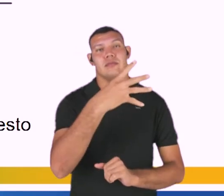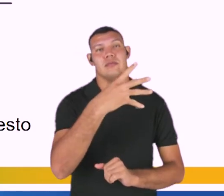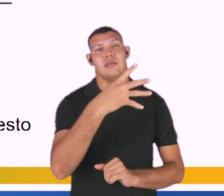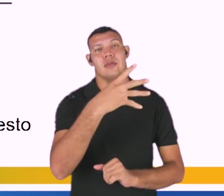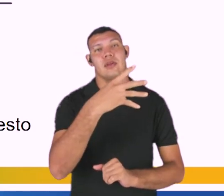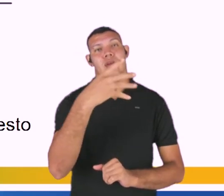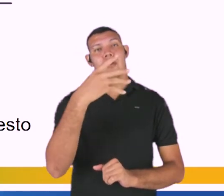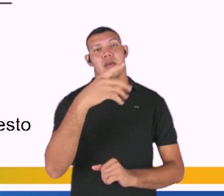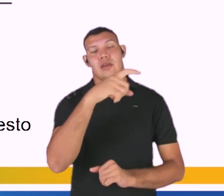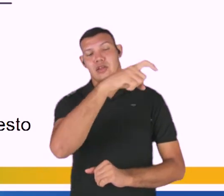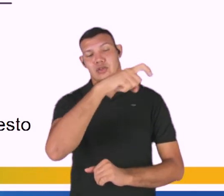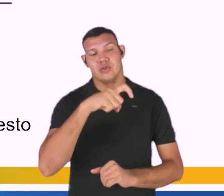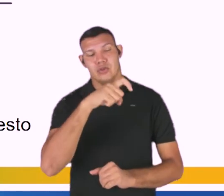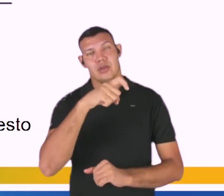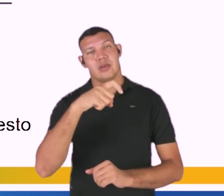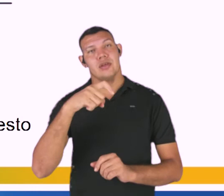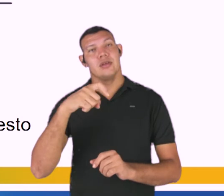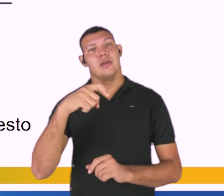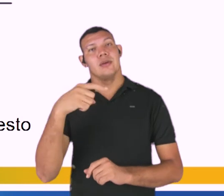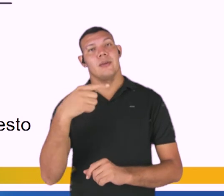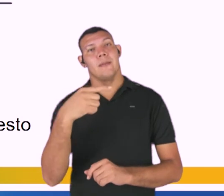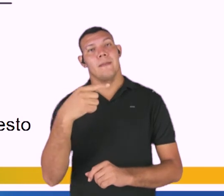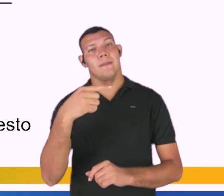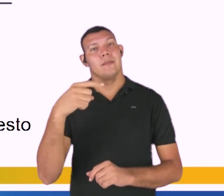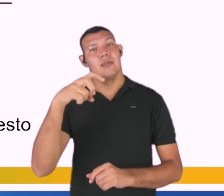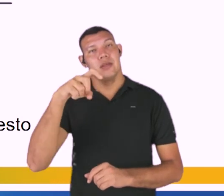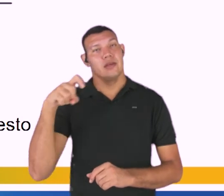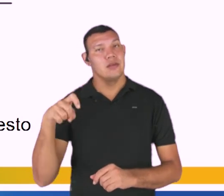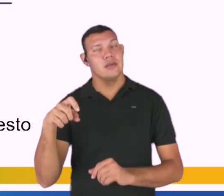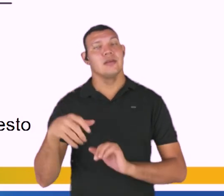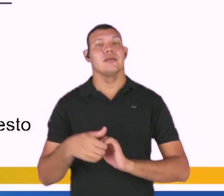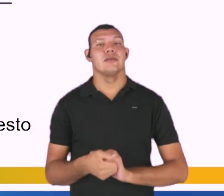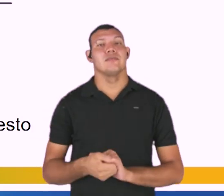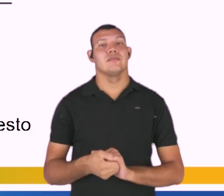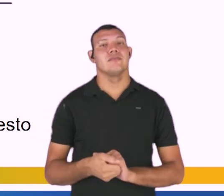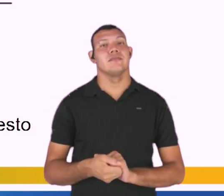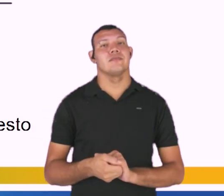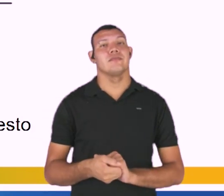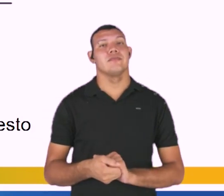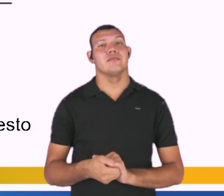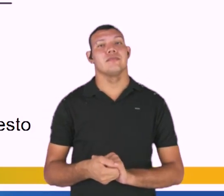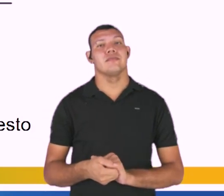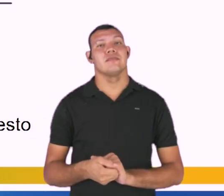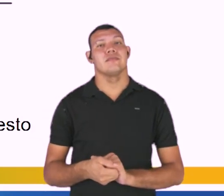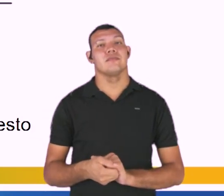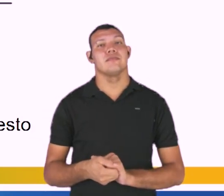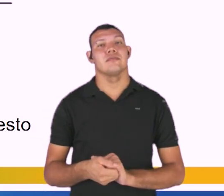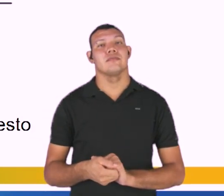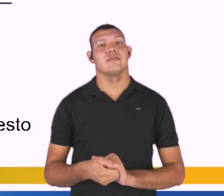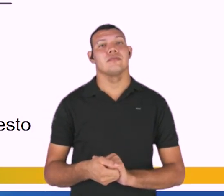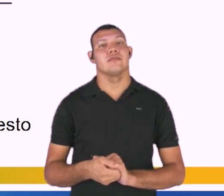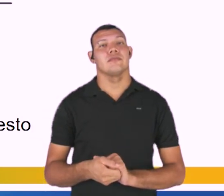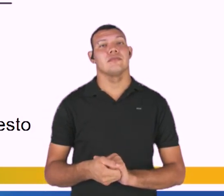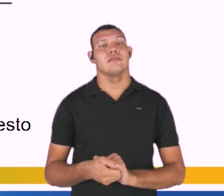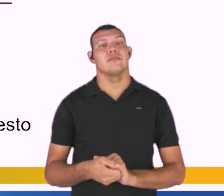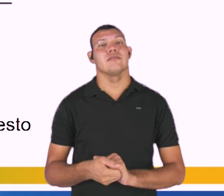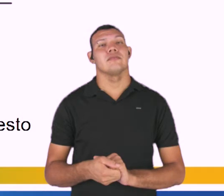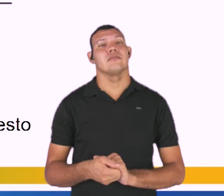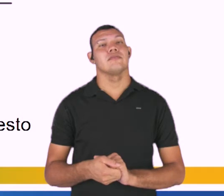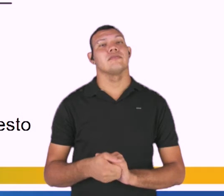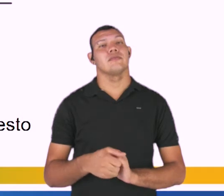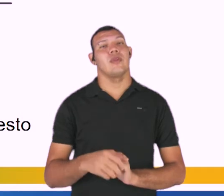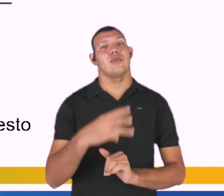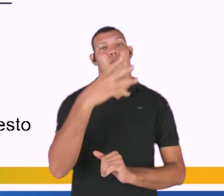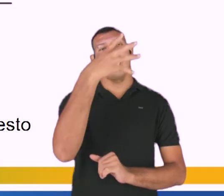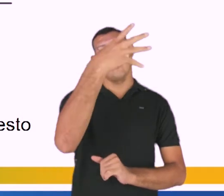bases iguais estão você vai repetir a base e subtrair os expoentes Então nesse caso o resultado será terceiro